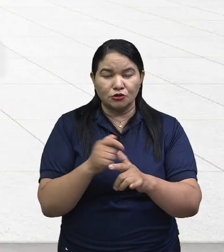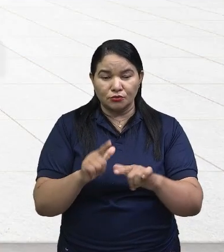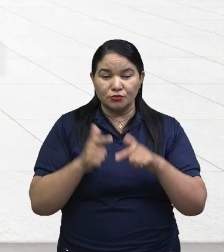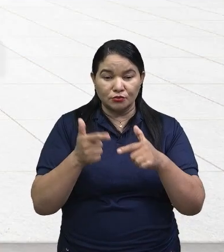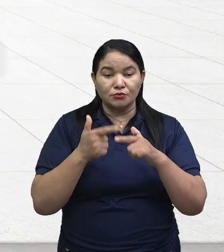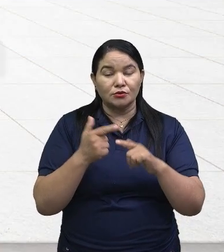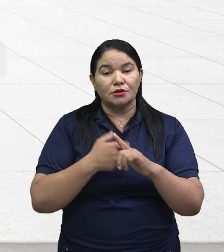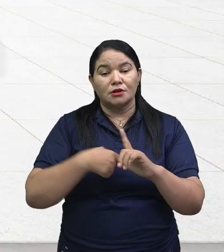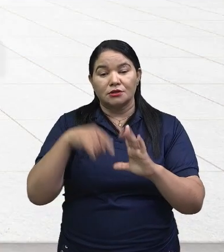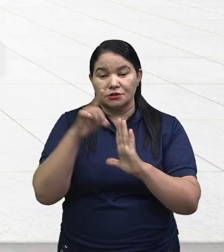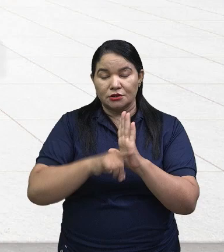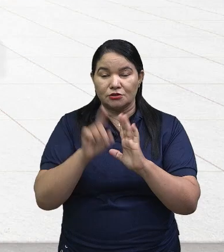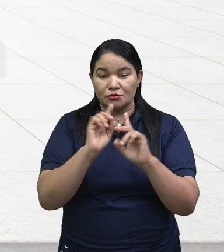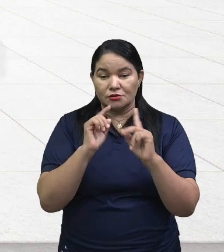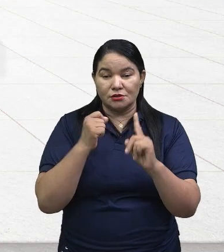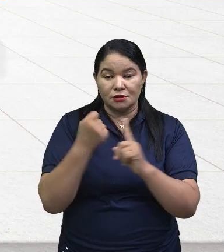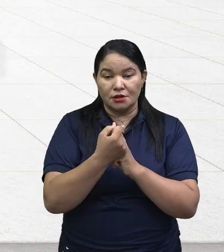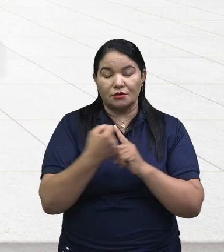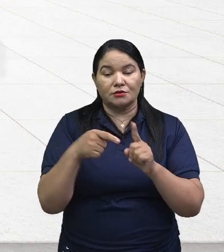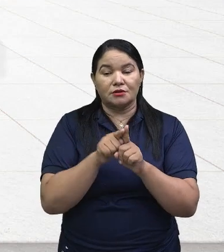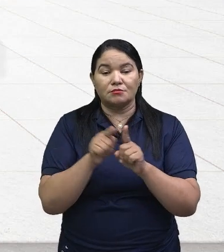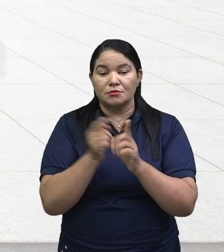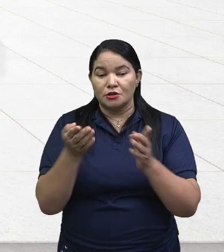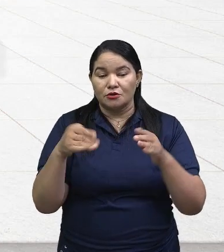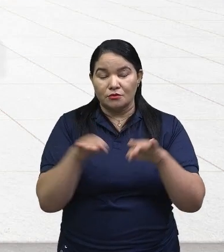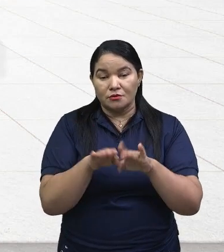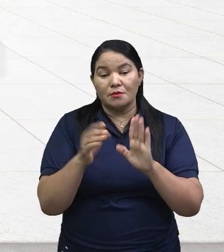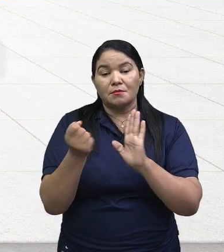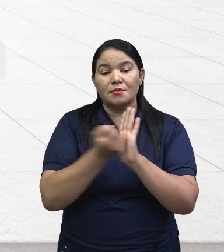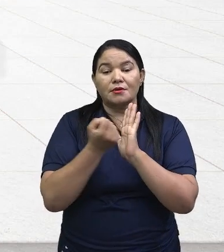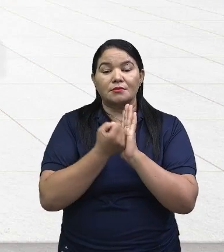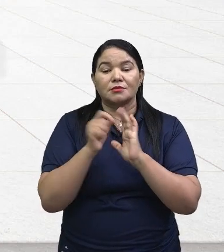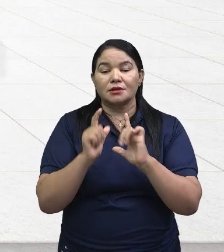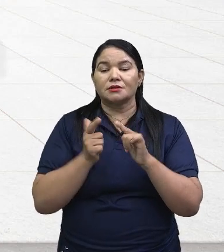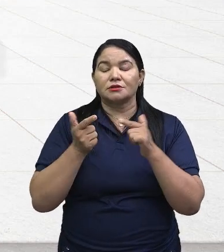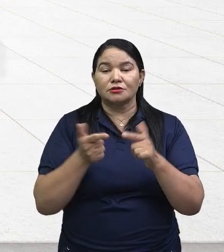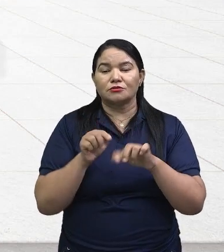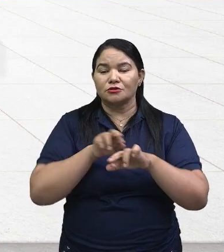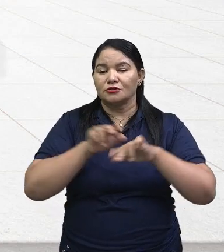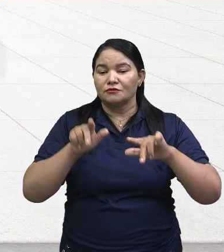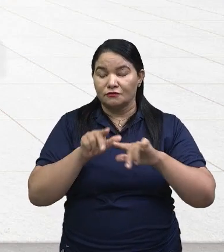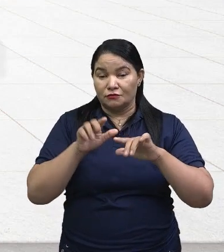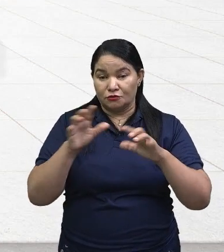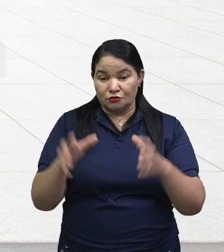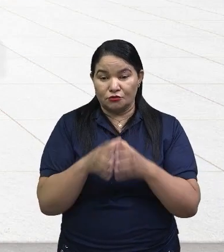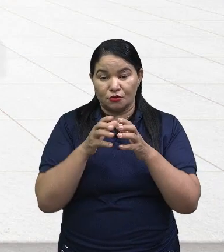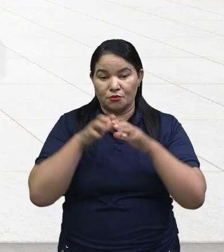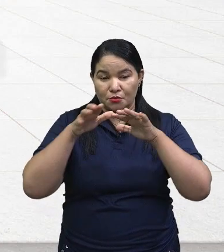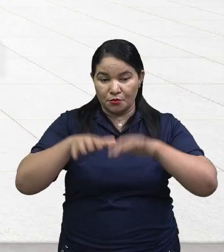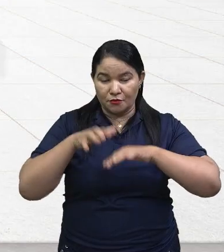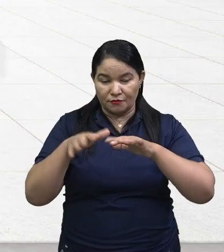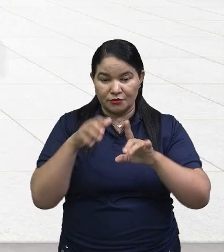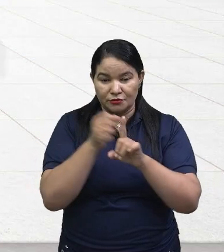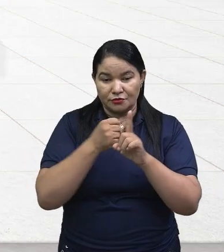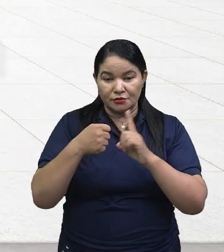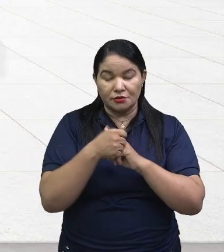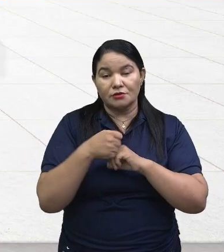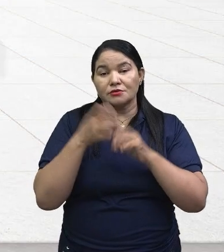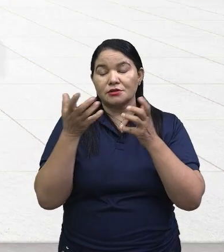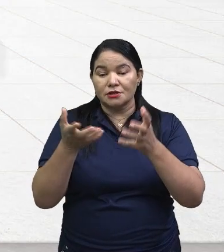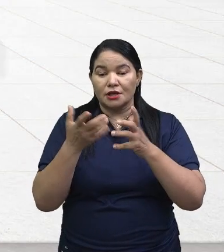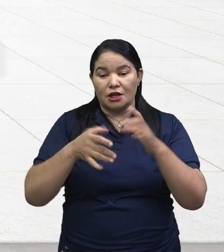e pela inclusão, ela é marcada pela atuação de diversos movimentos sociais que